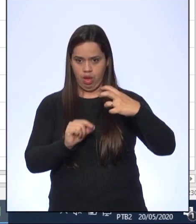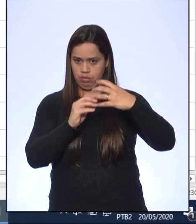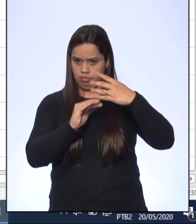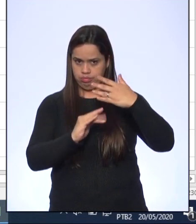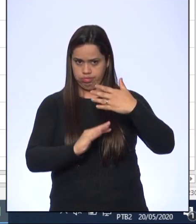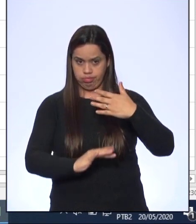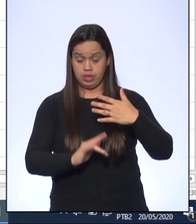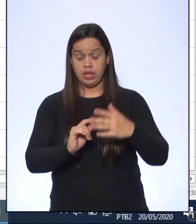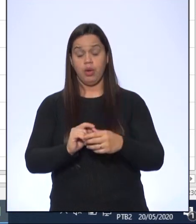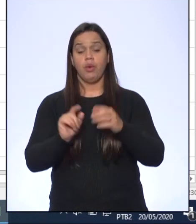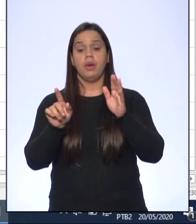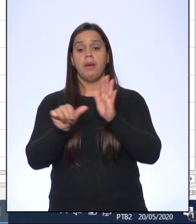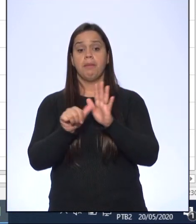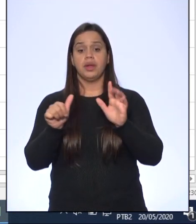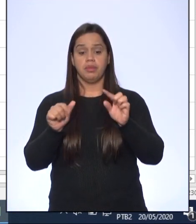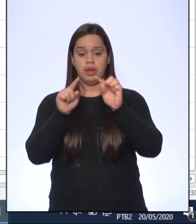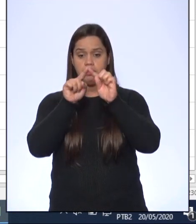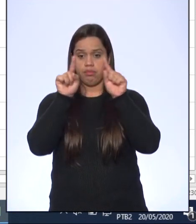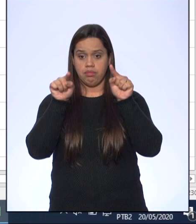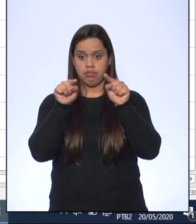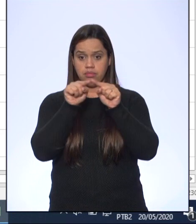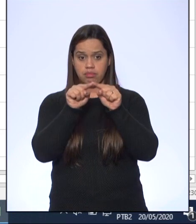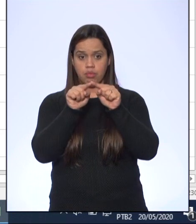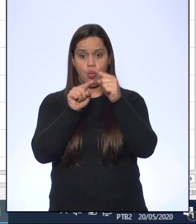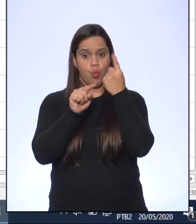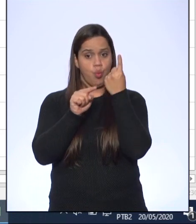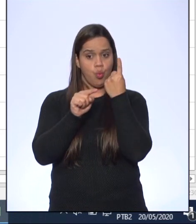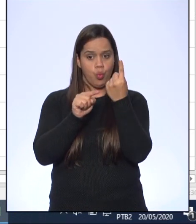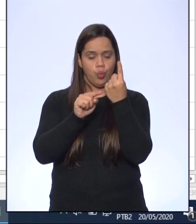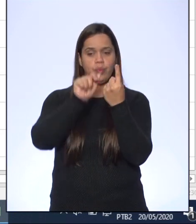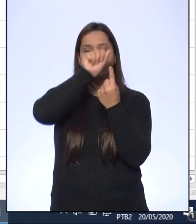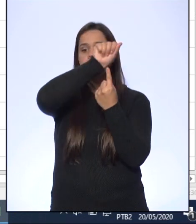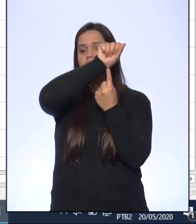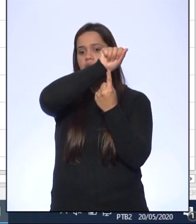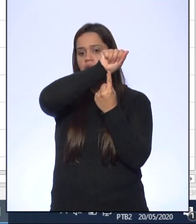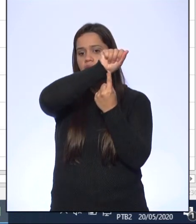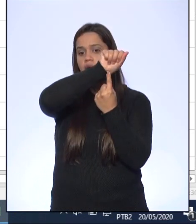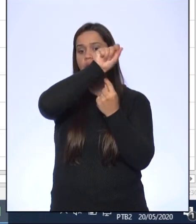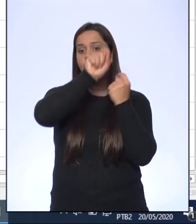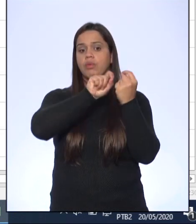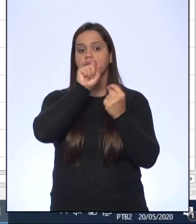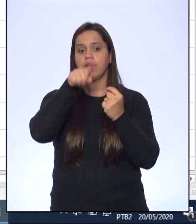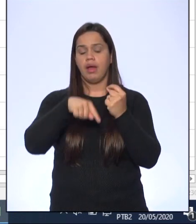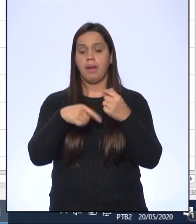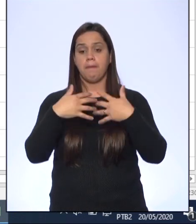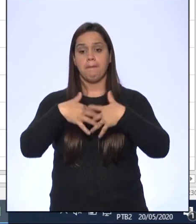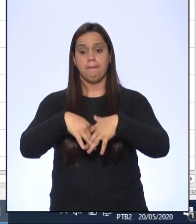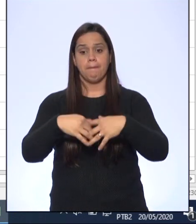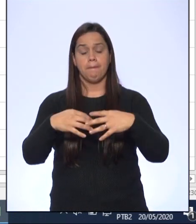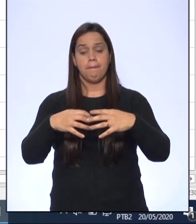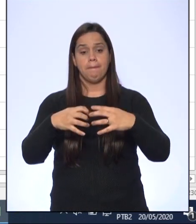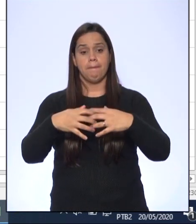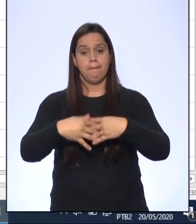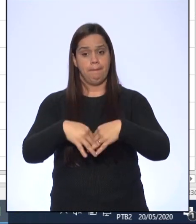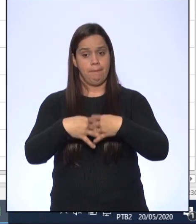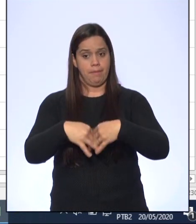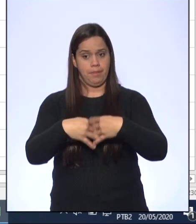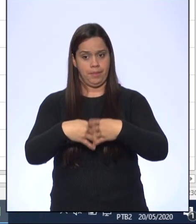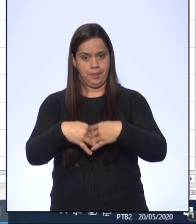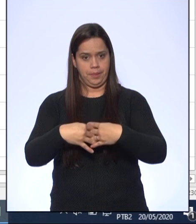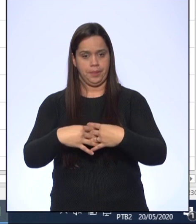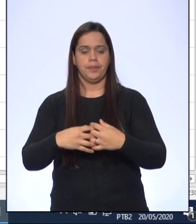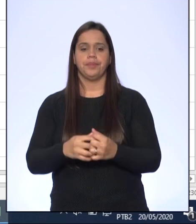1, eu vou colocar a questão como nós colocamos, as máquinas. Então, eu coloco as